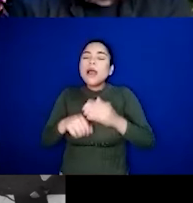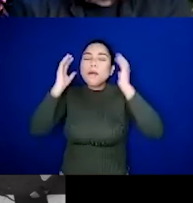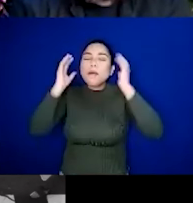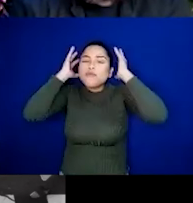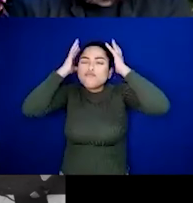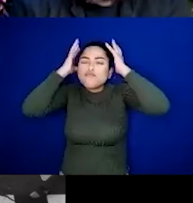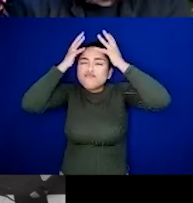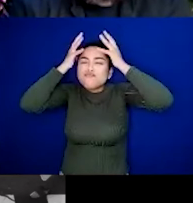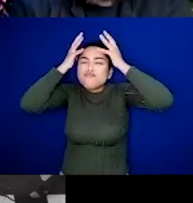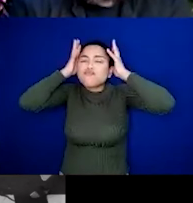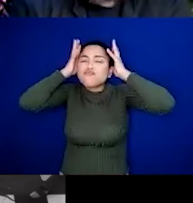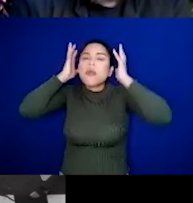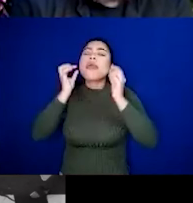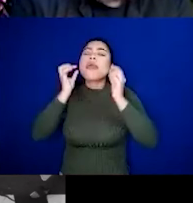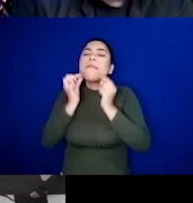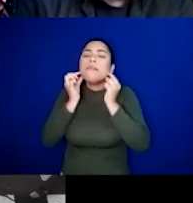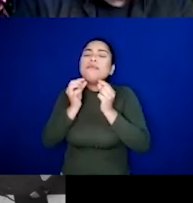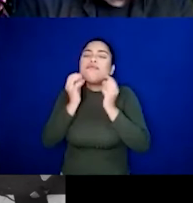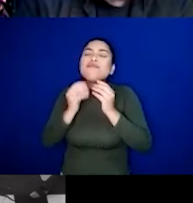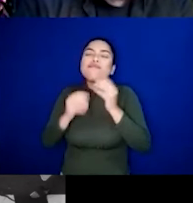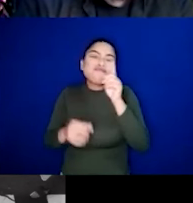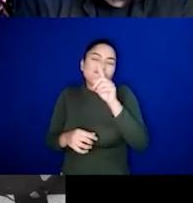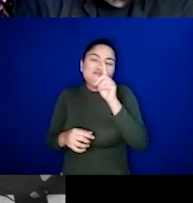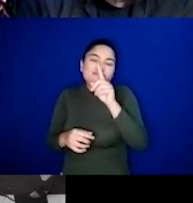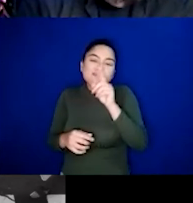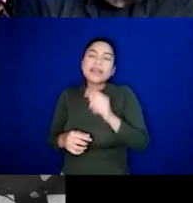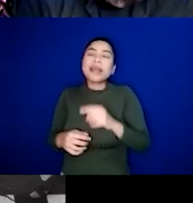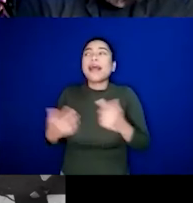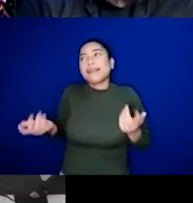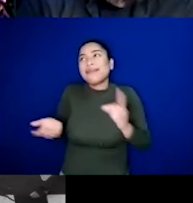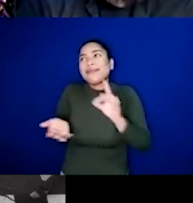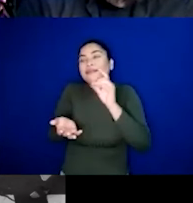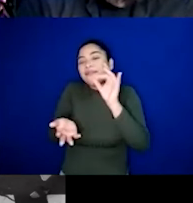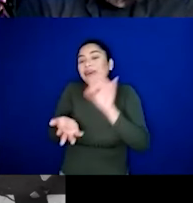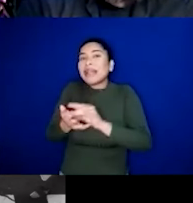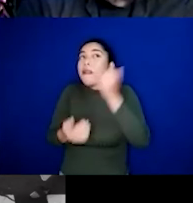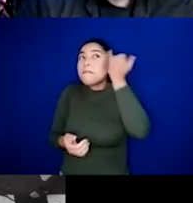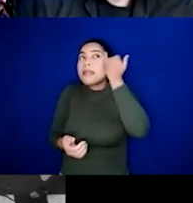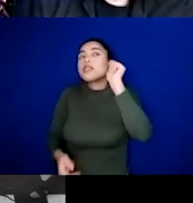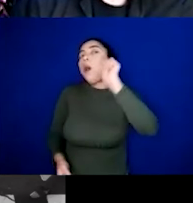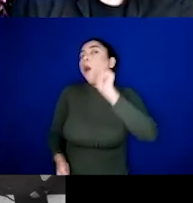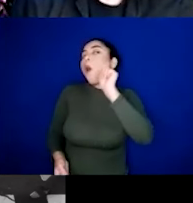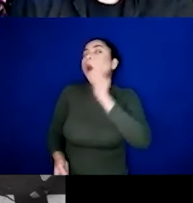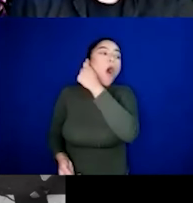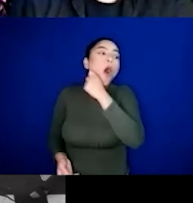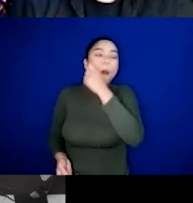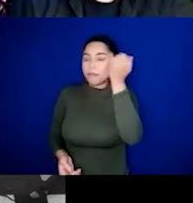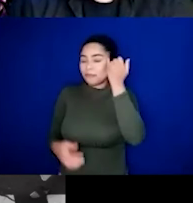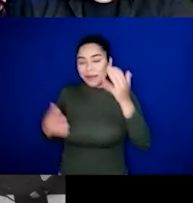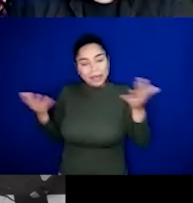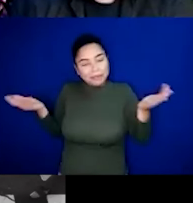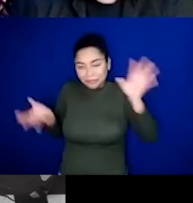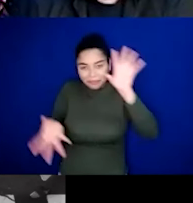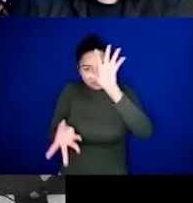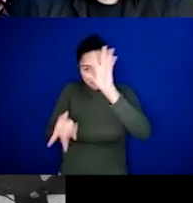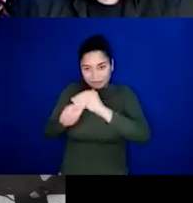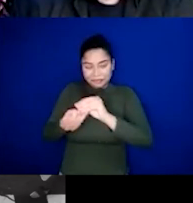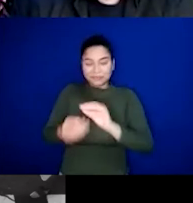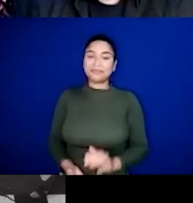Uma barba por fazer vamos dizer que é preguiça mesmo de fazer essa é a verdade mas enfim a